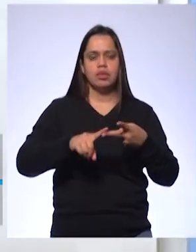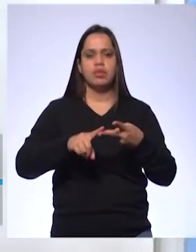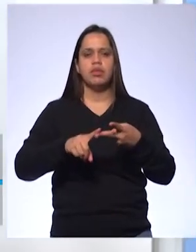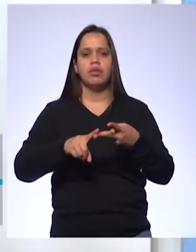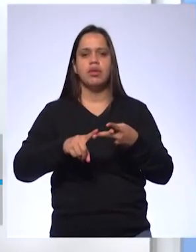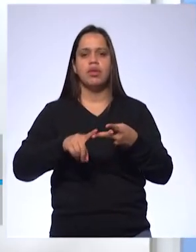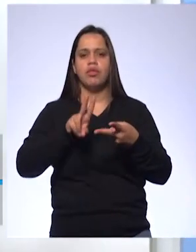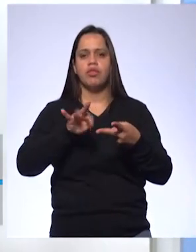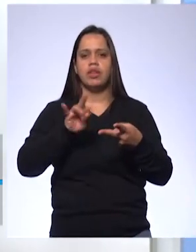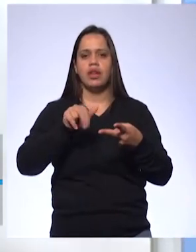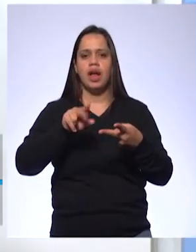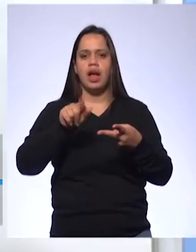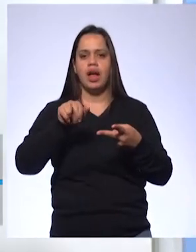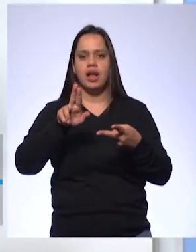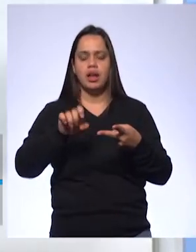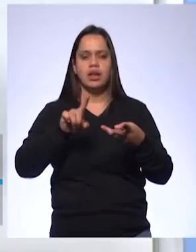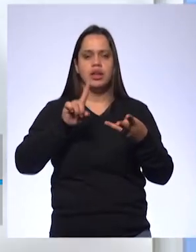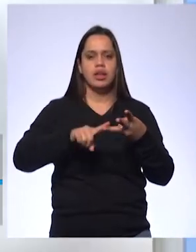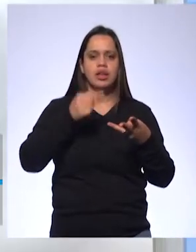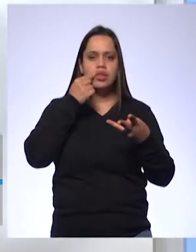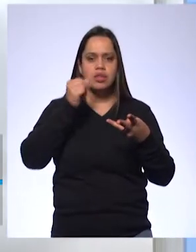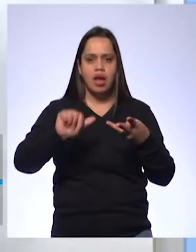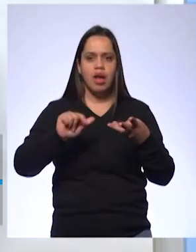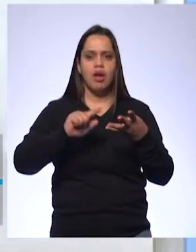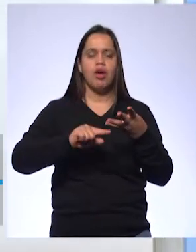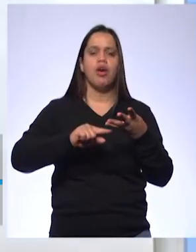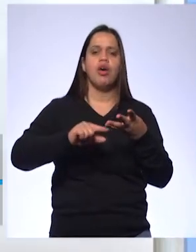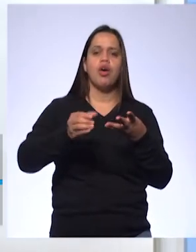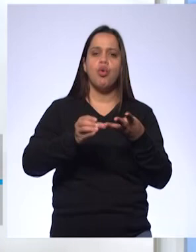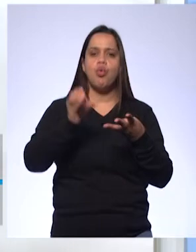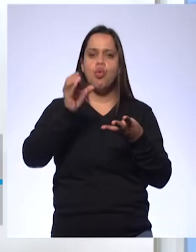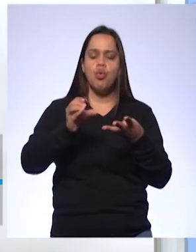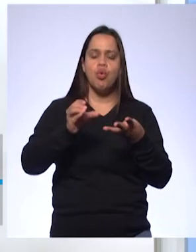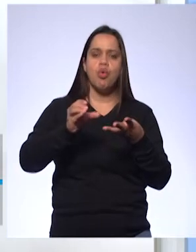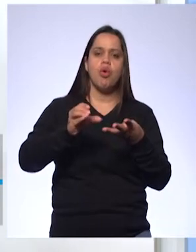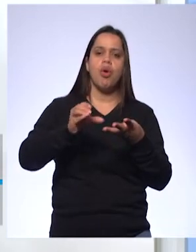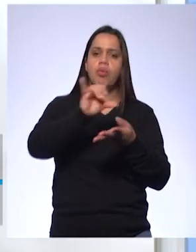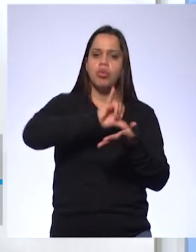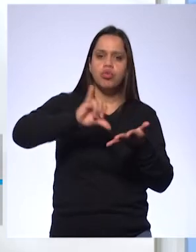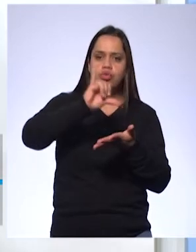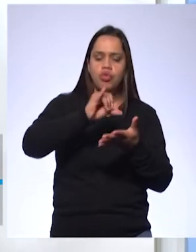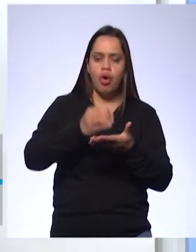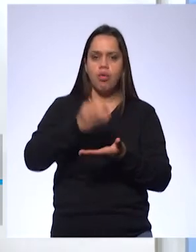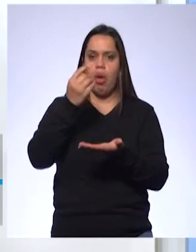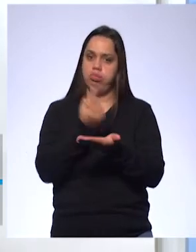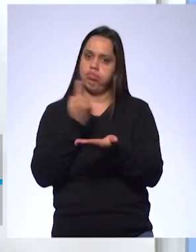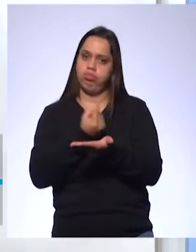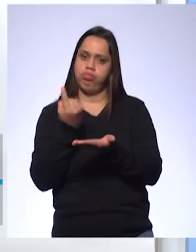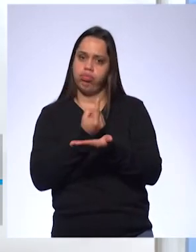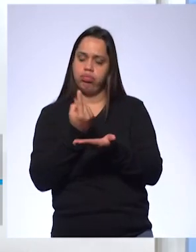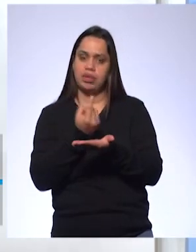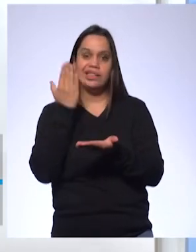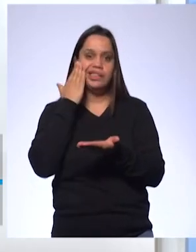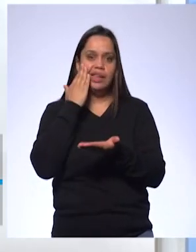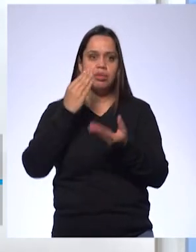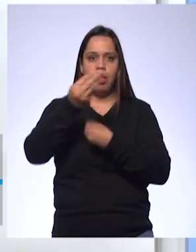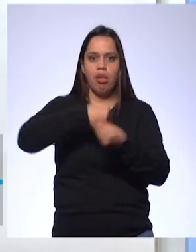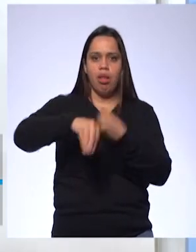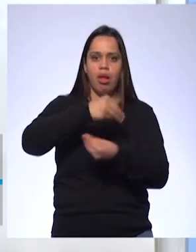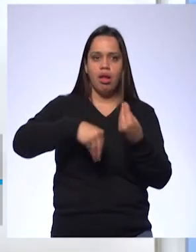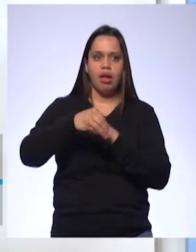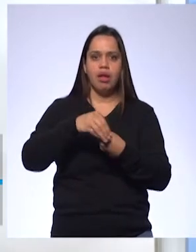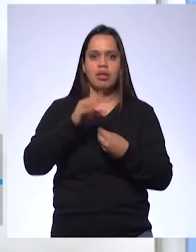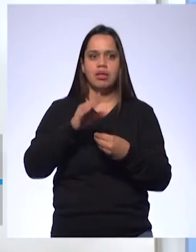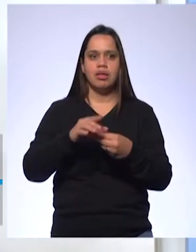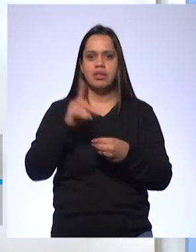pouquinho de sal e um copinho de óleo, tudo no liquidificador e tal. Sabe que receita é essa? Se você misturar todo esse negócio aí, vai